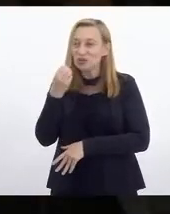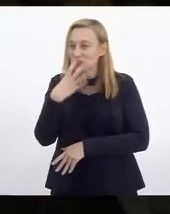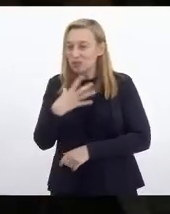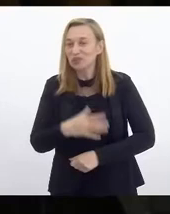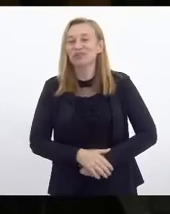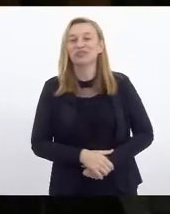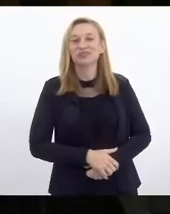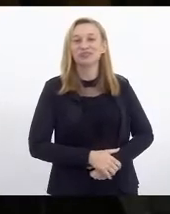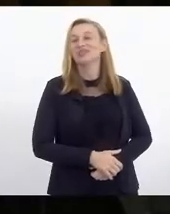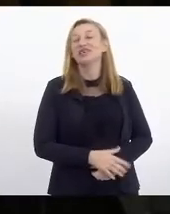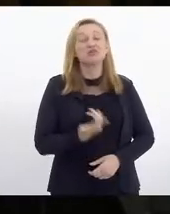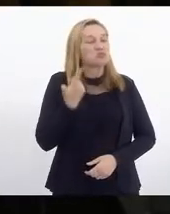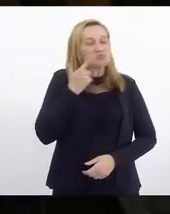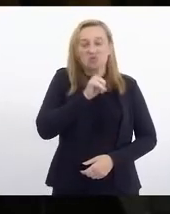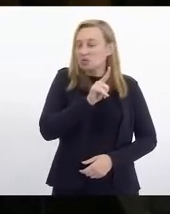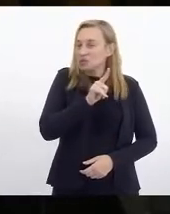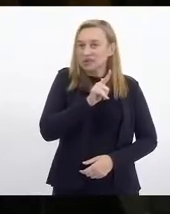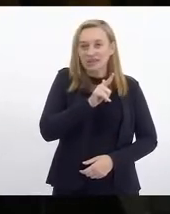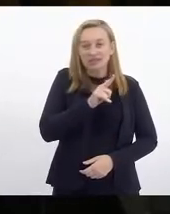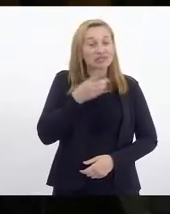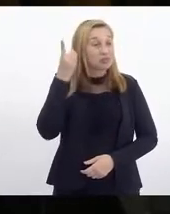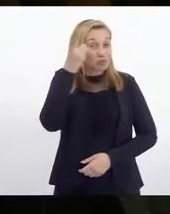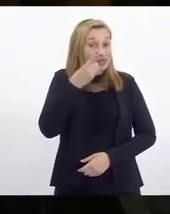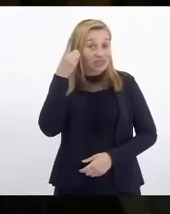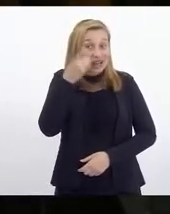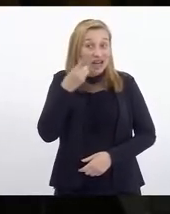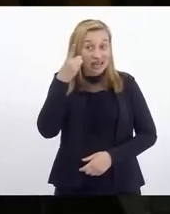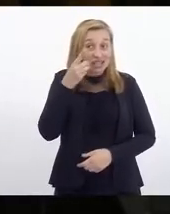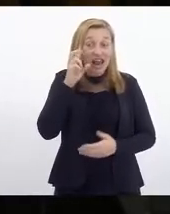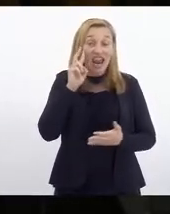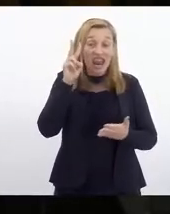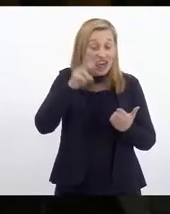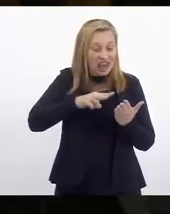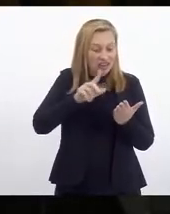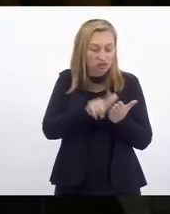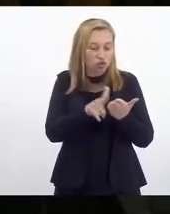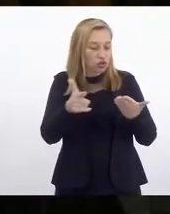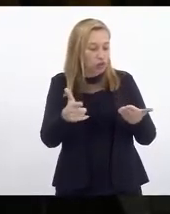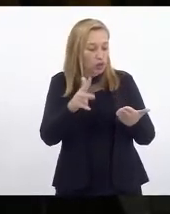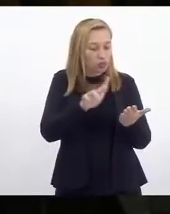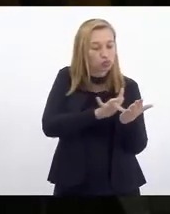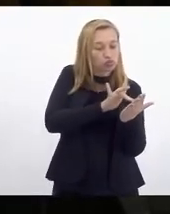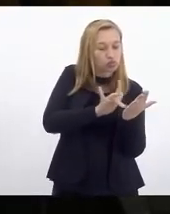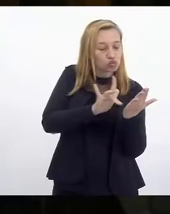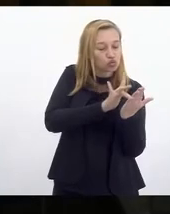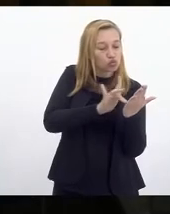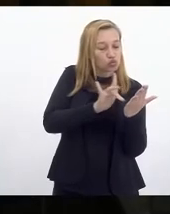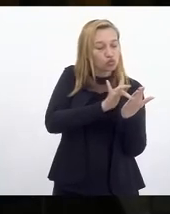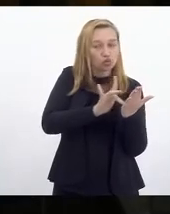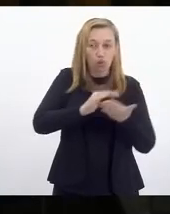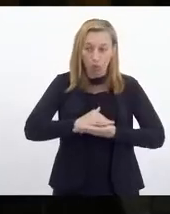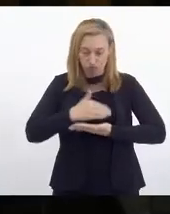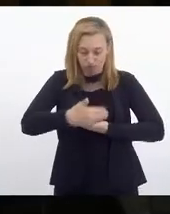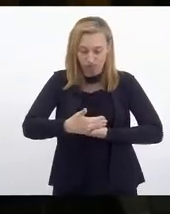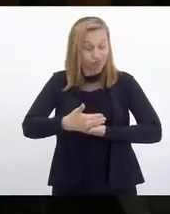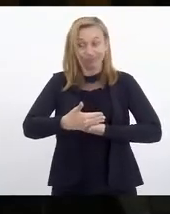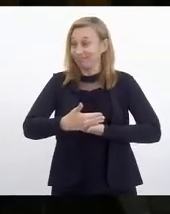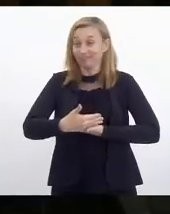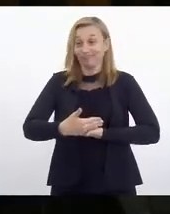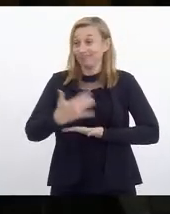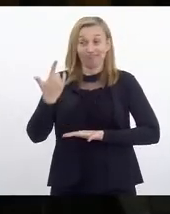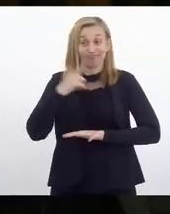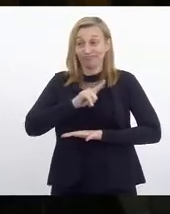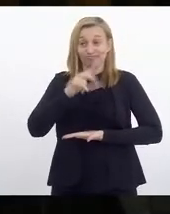Porque não consigo ainda, deputado Luciano, ler jornal no laptop.